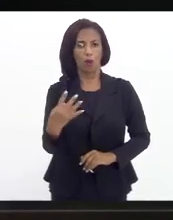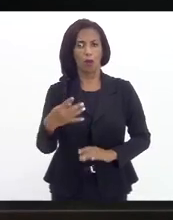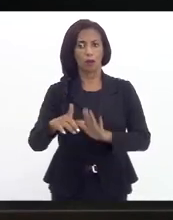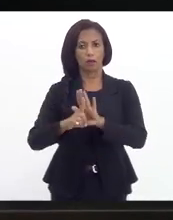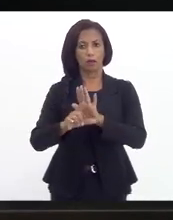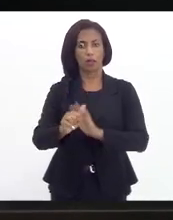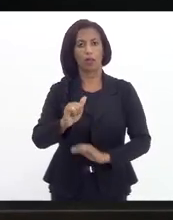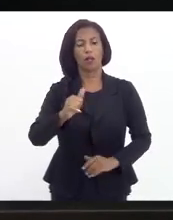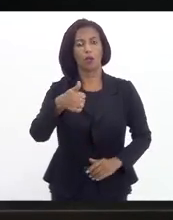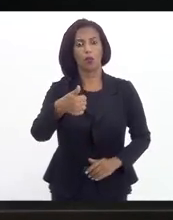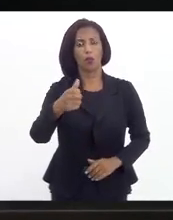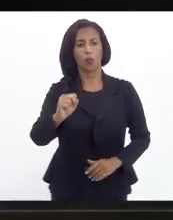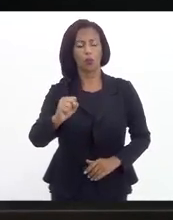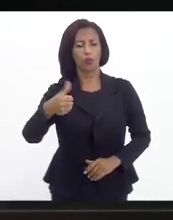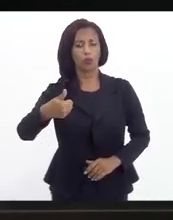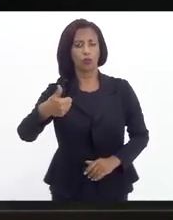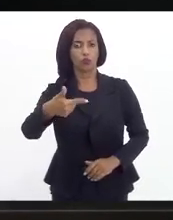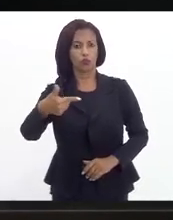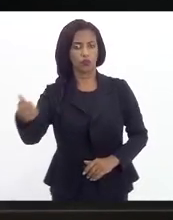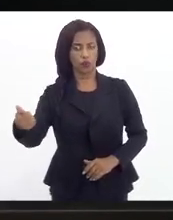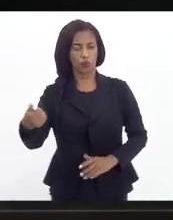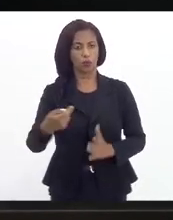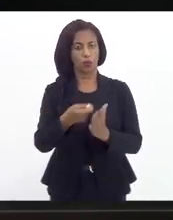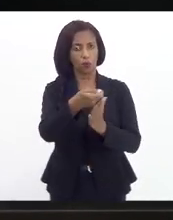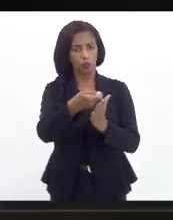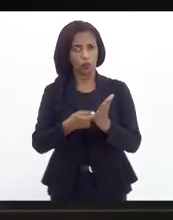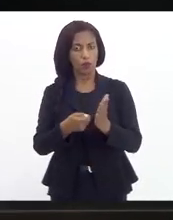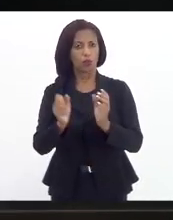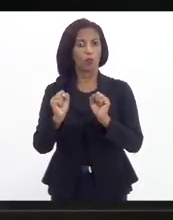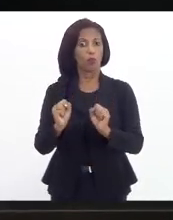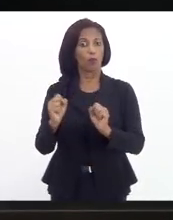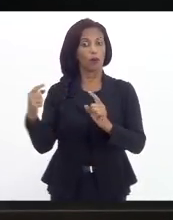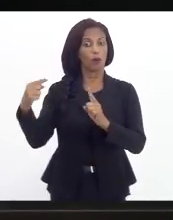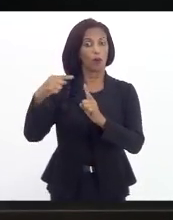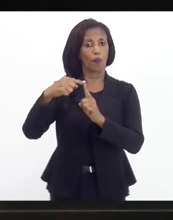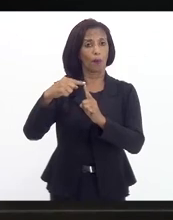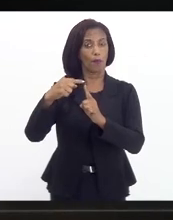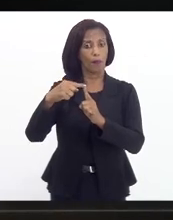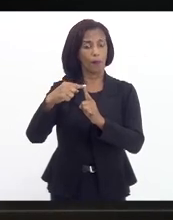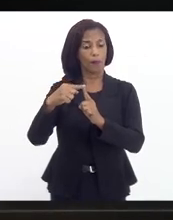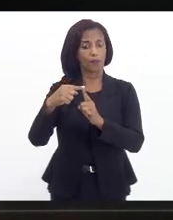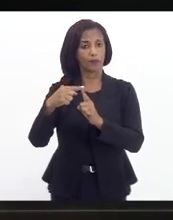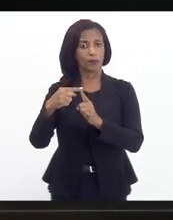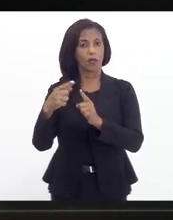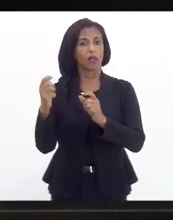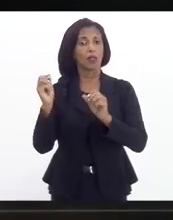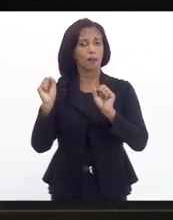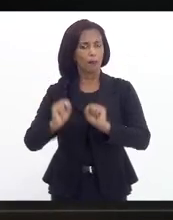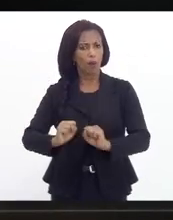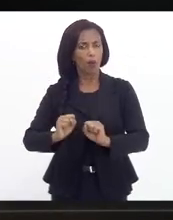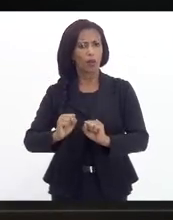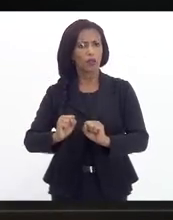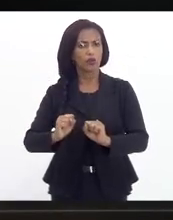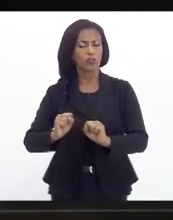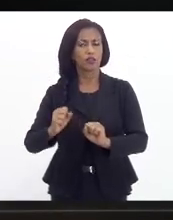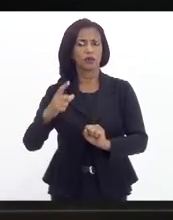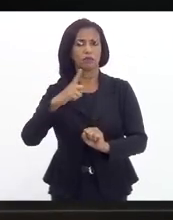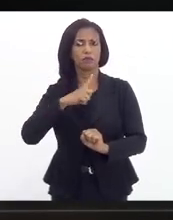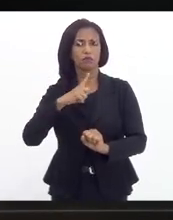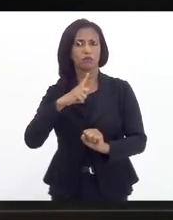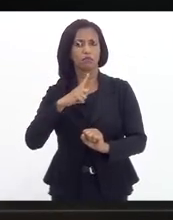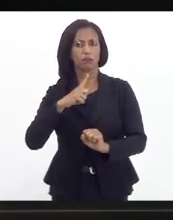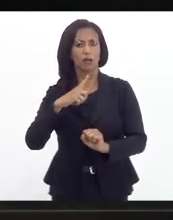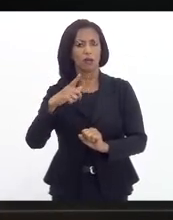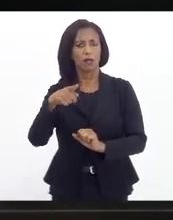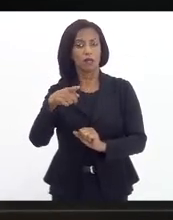Federal 8.121, as vedações previstas nesse artigo poderão ser objeto da prévia compensação e poderão ser afastadas desde previsto